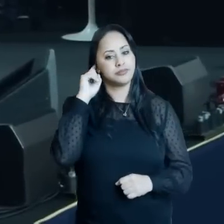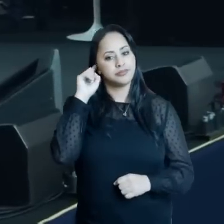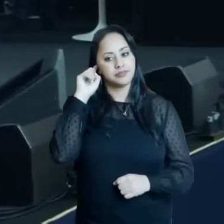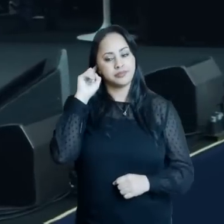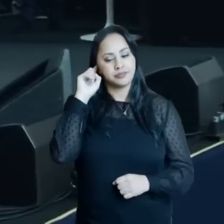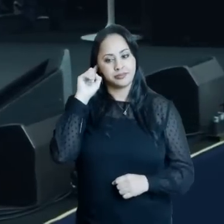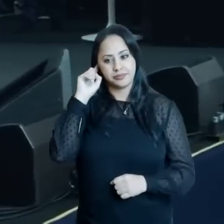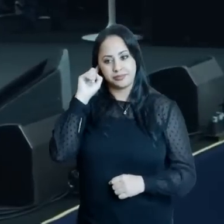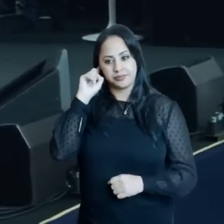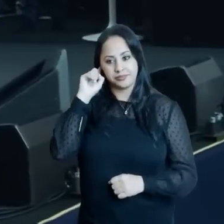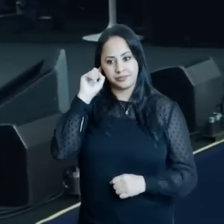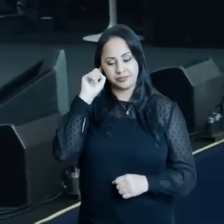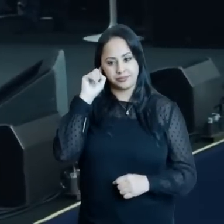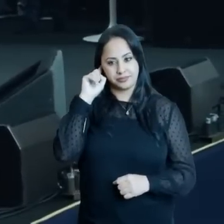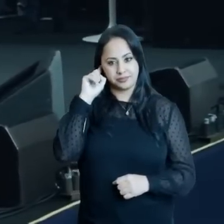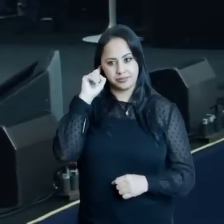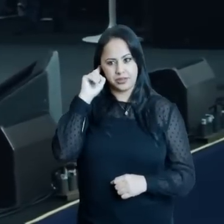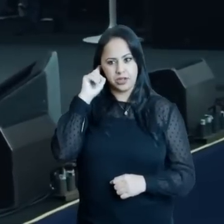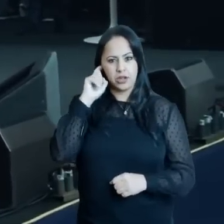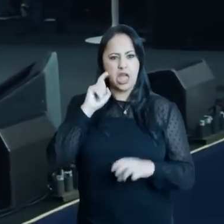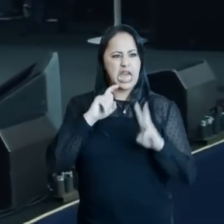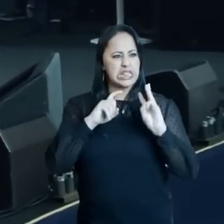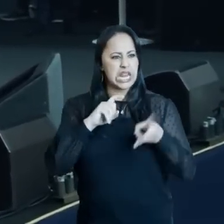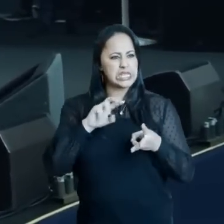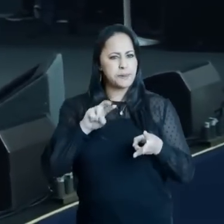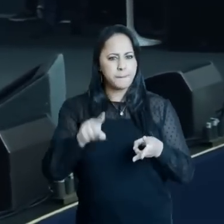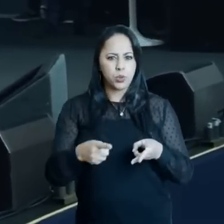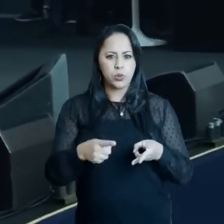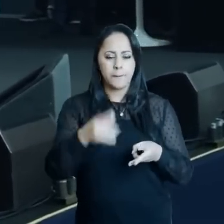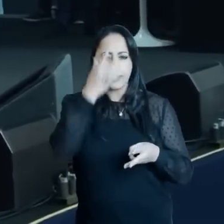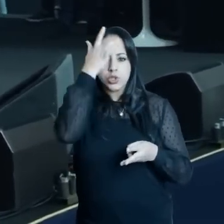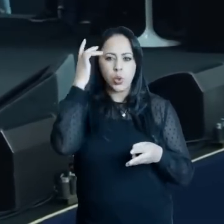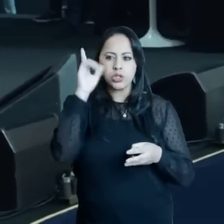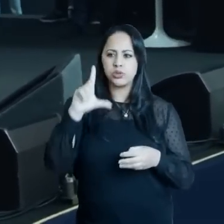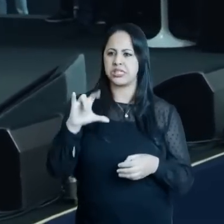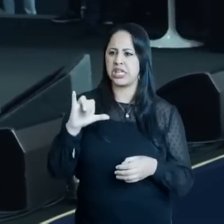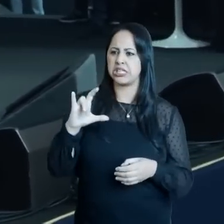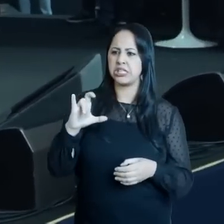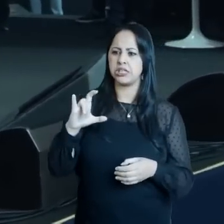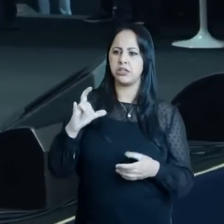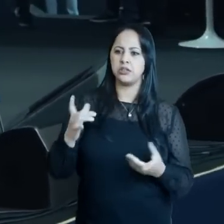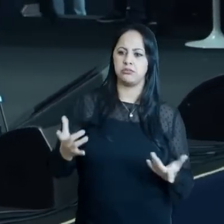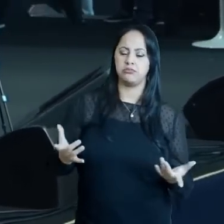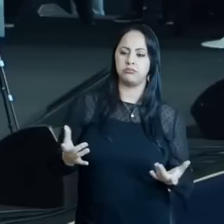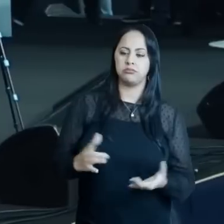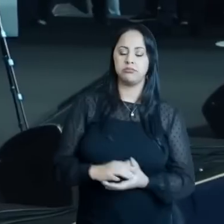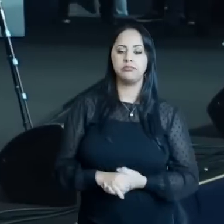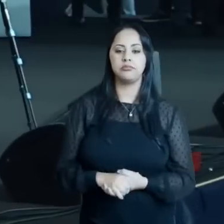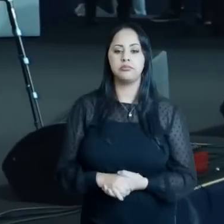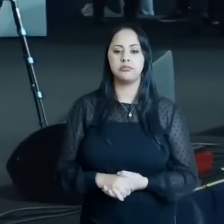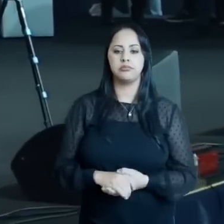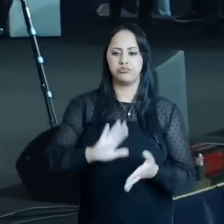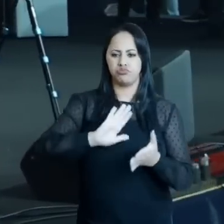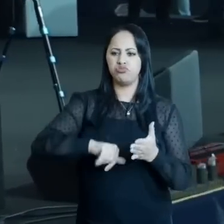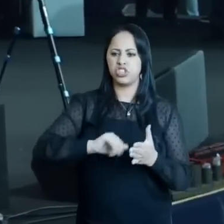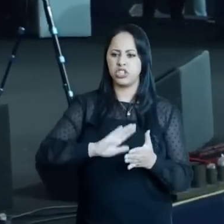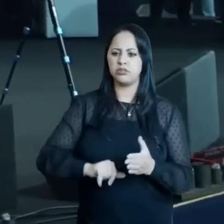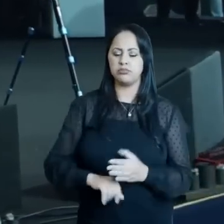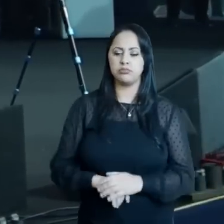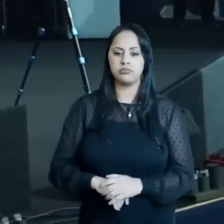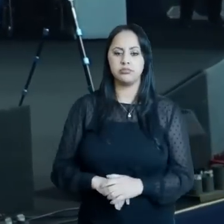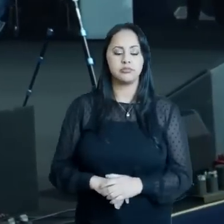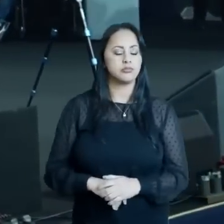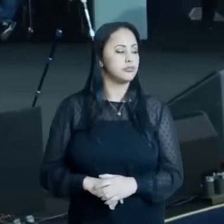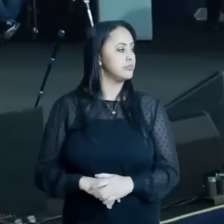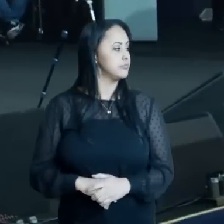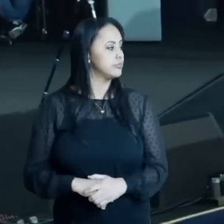pode escrever, né? Tem 3 mil pessoas no Instagram. Ou desfixa o que tá desfixado ali, cara. Tira lá. É. Pede alguém para tirar.